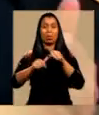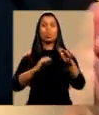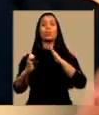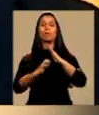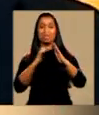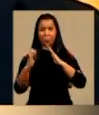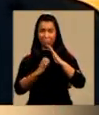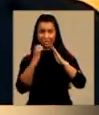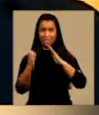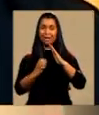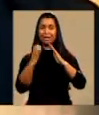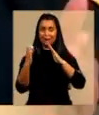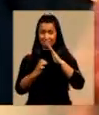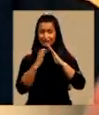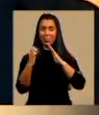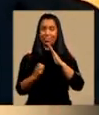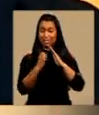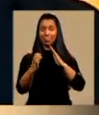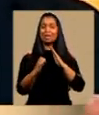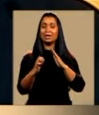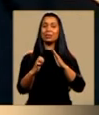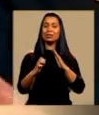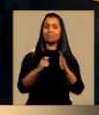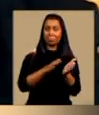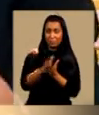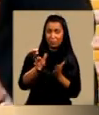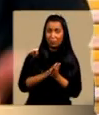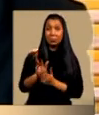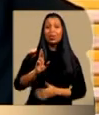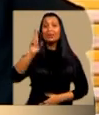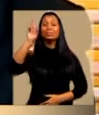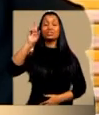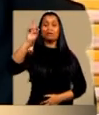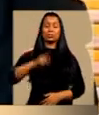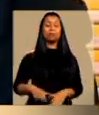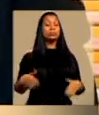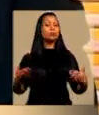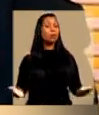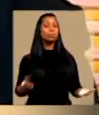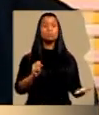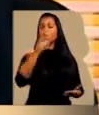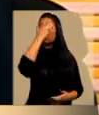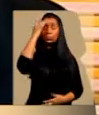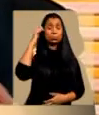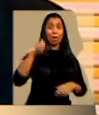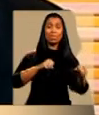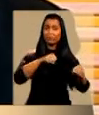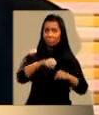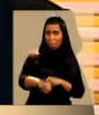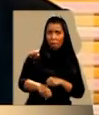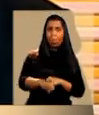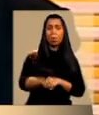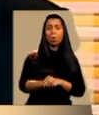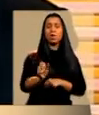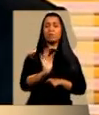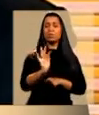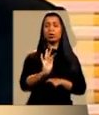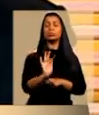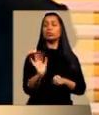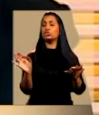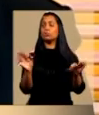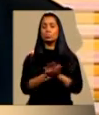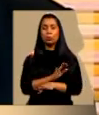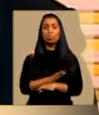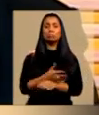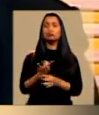em alguma empresa como financeiro em cargo de liderança? Porque senão um rapaz se forma e ele sai da